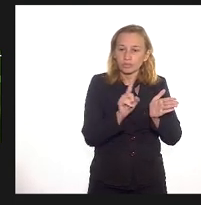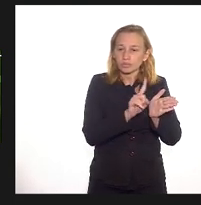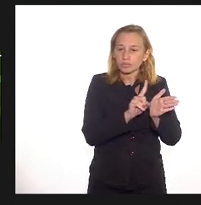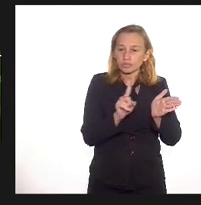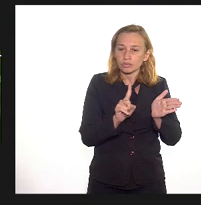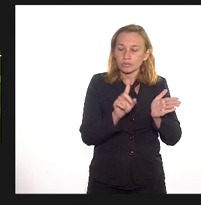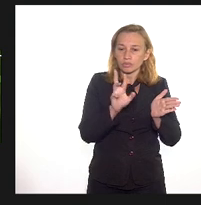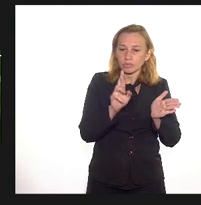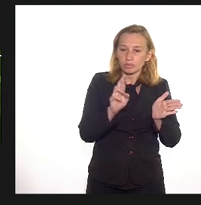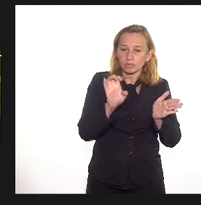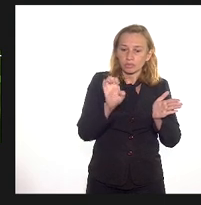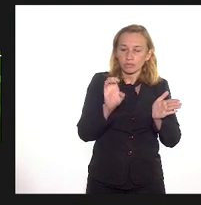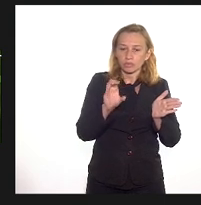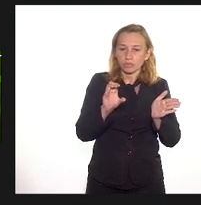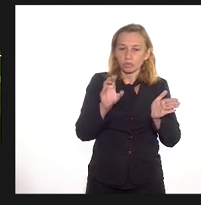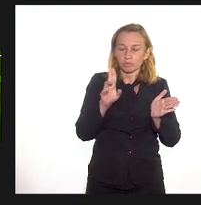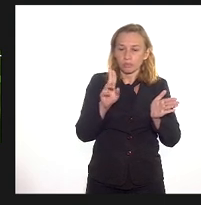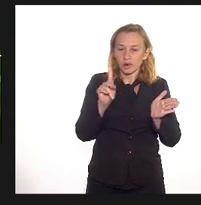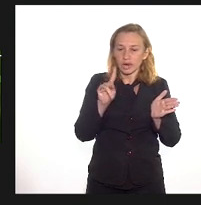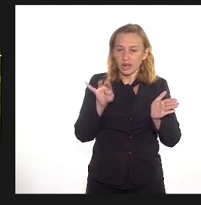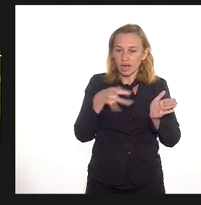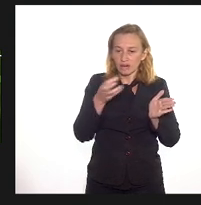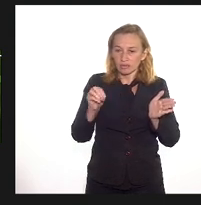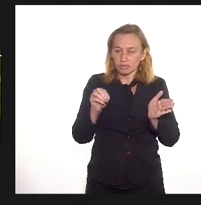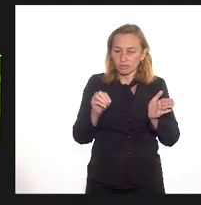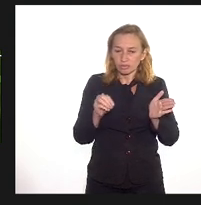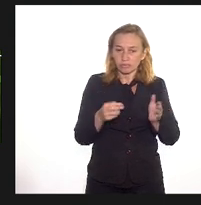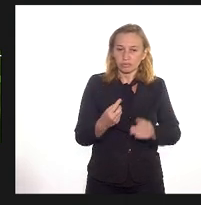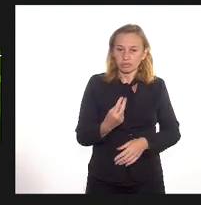lhe dar dois exemplos.